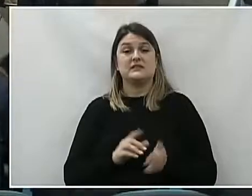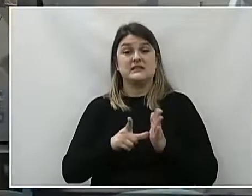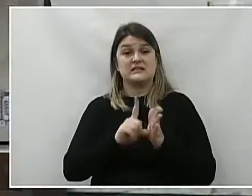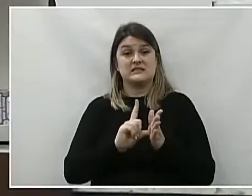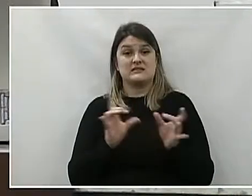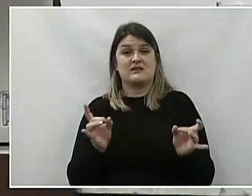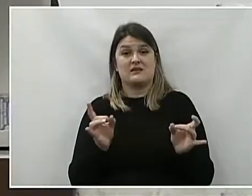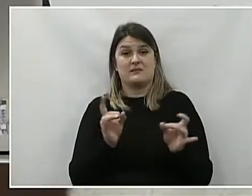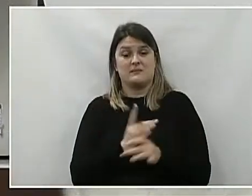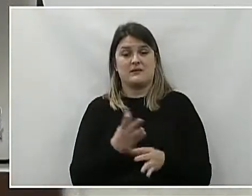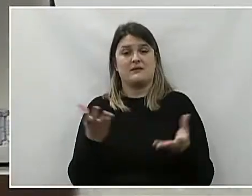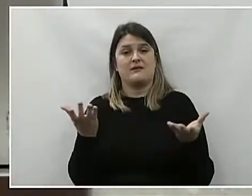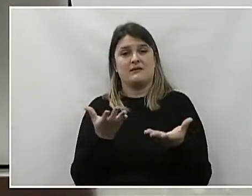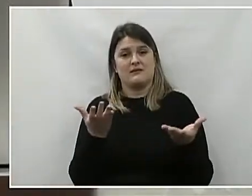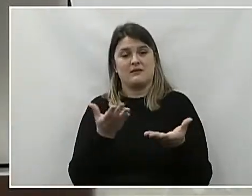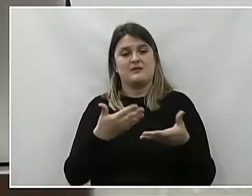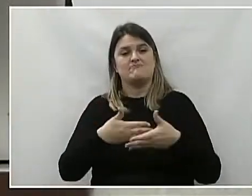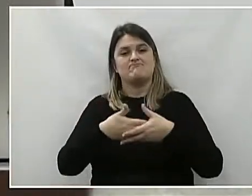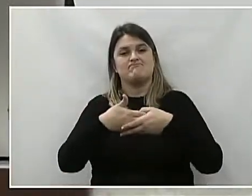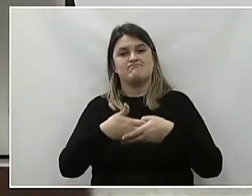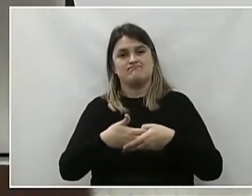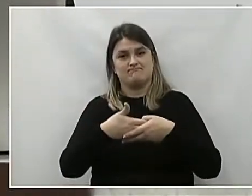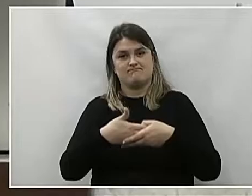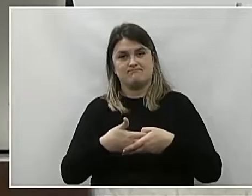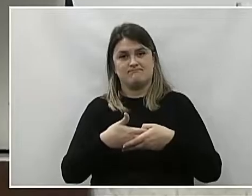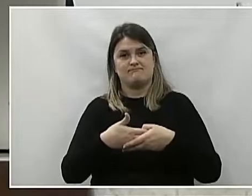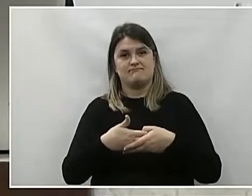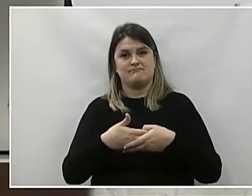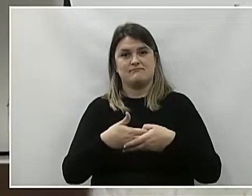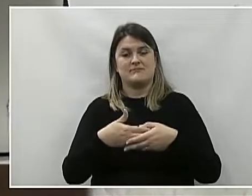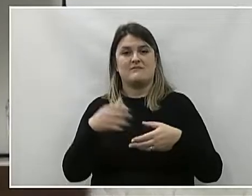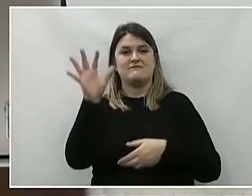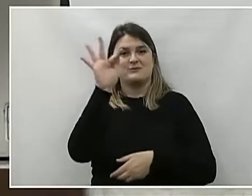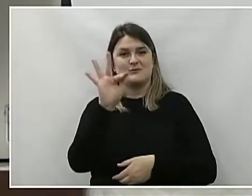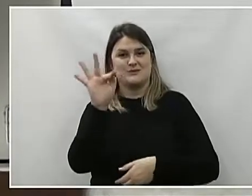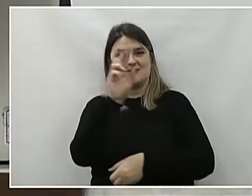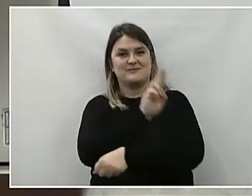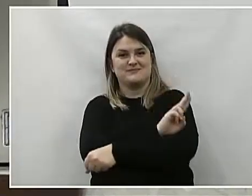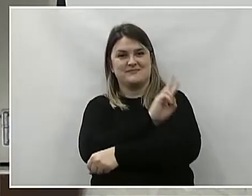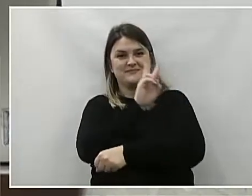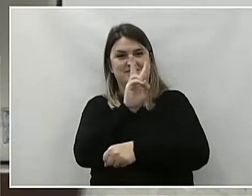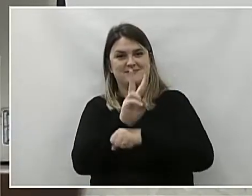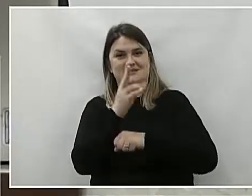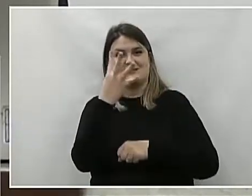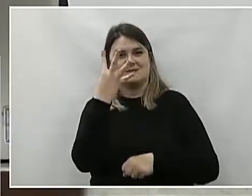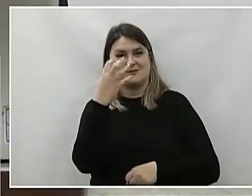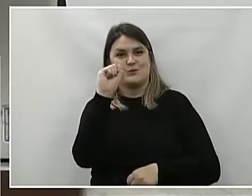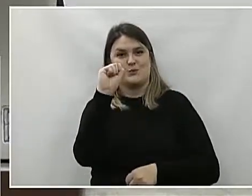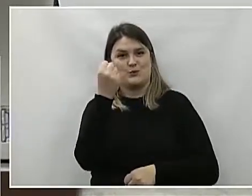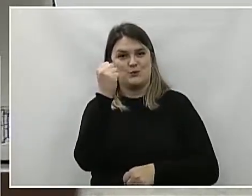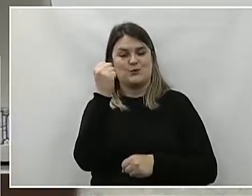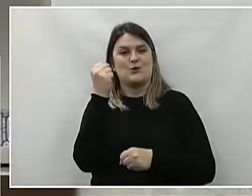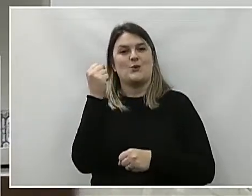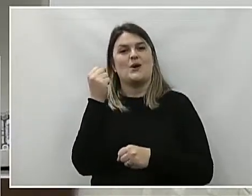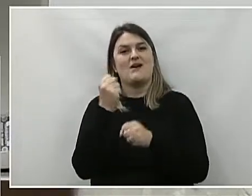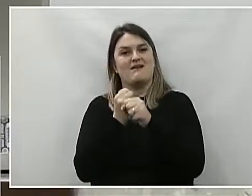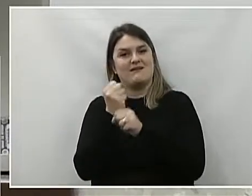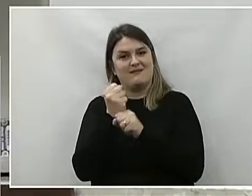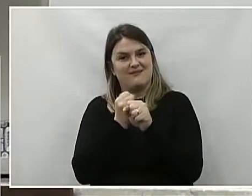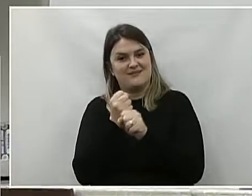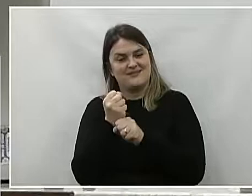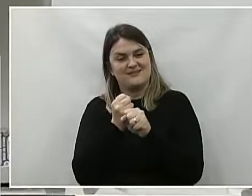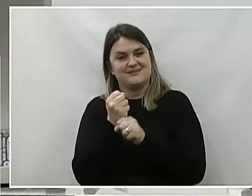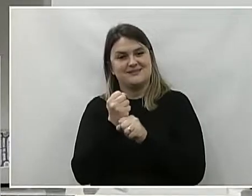antes de finalizar gostaria de parabenizar a UNIUBE pelos seus 48 anos